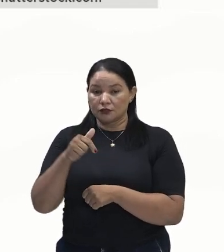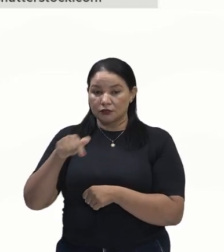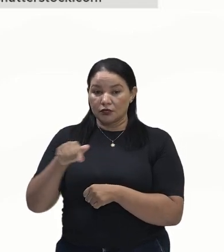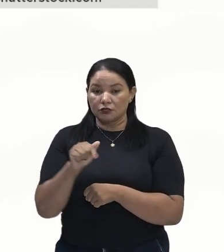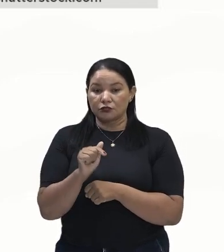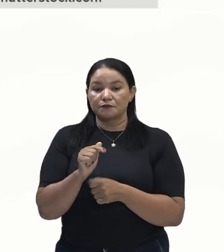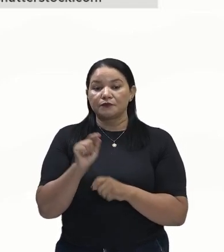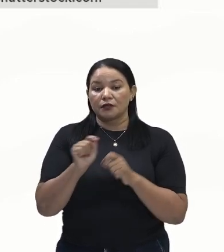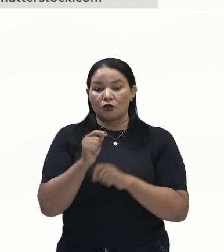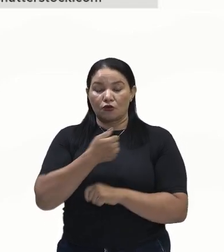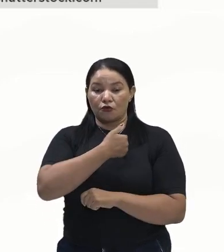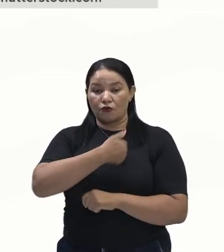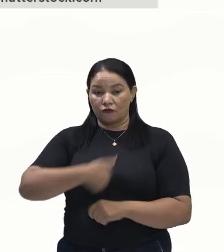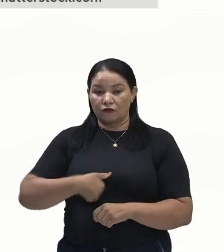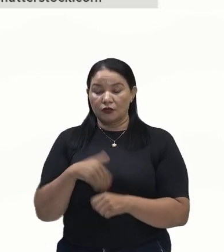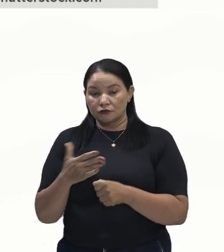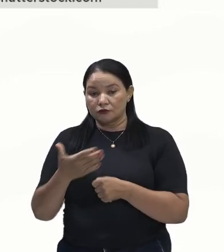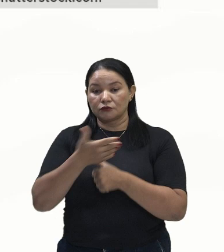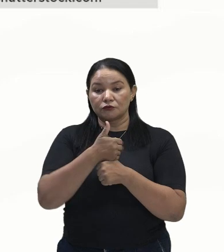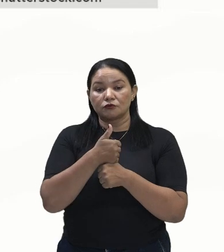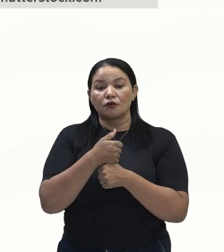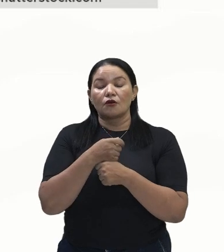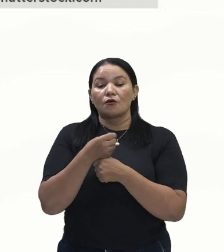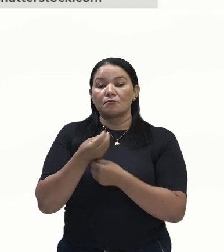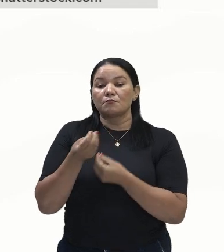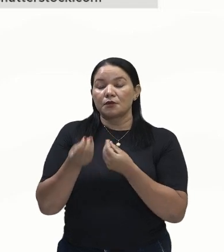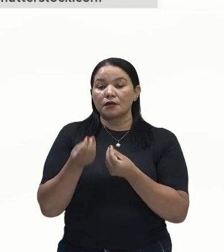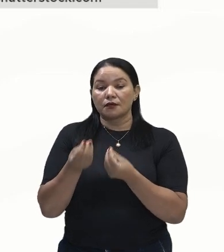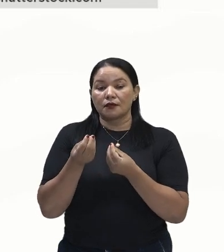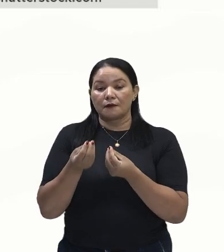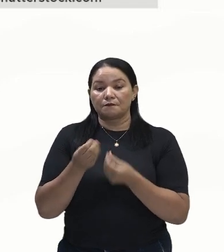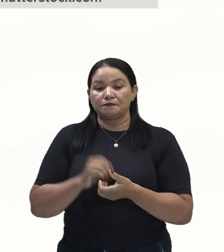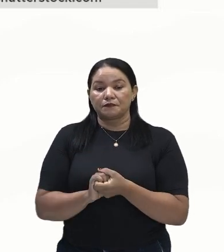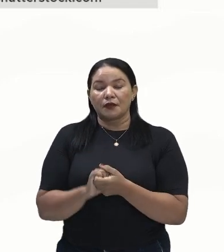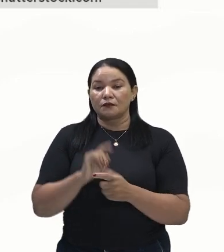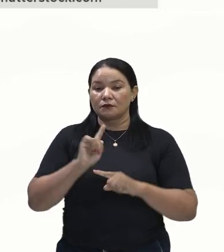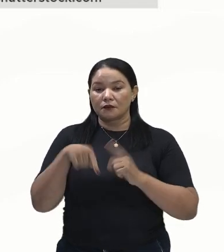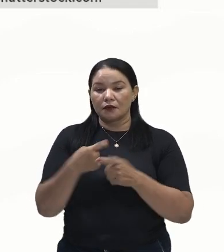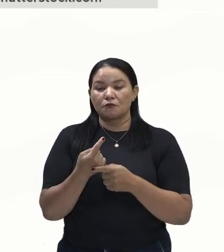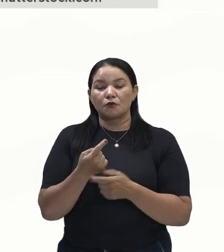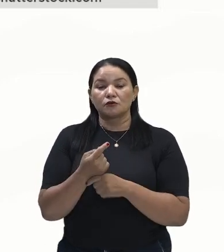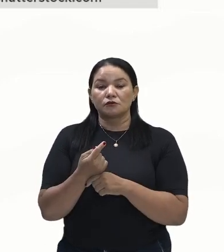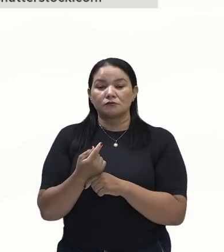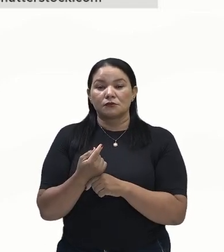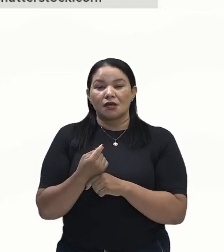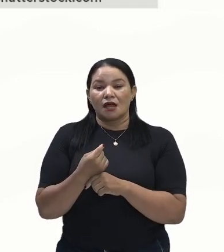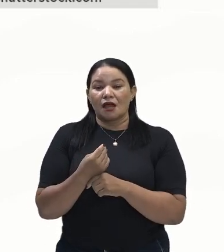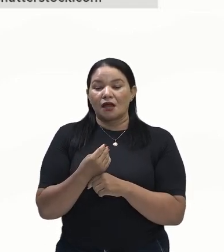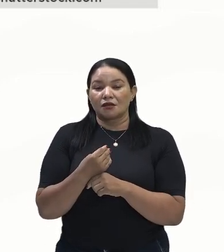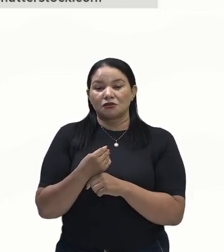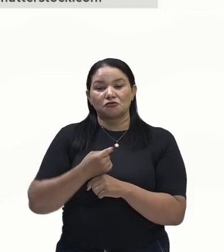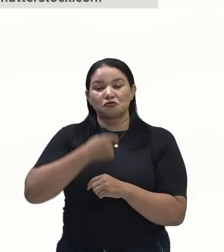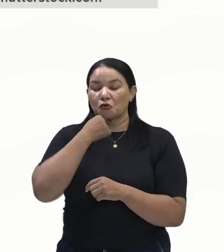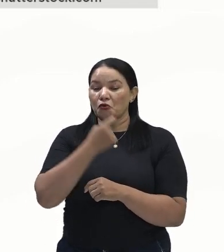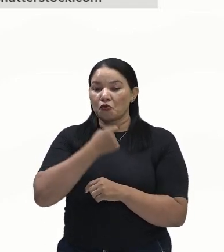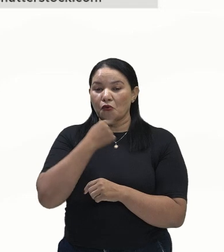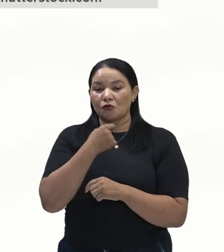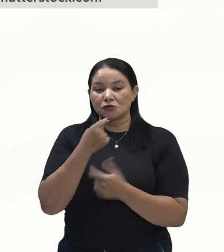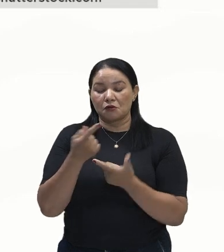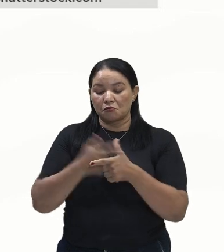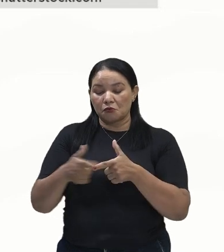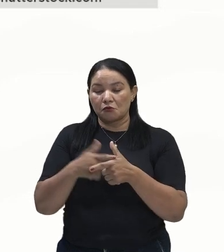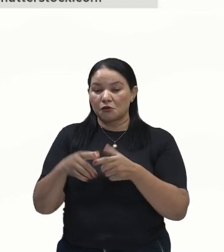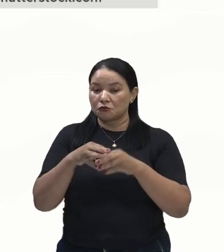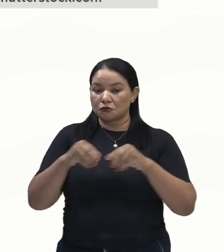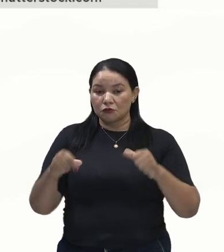governo provisório foi estabelecido, mas ele rapidamente se mostrou incapaz de resolver os problemas